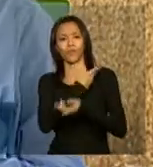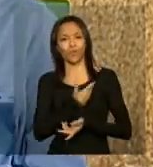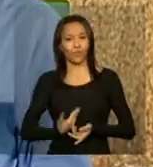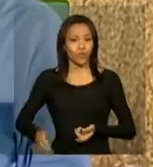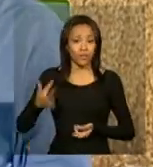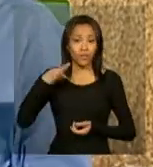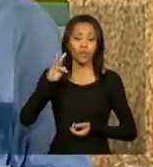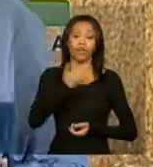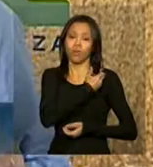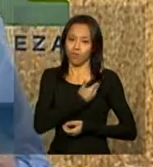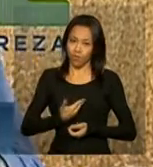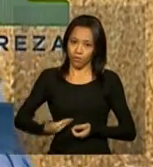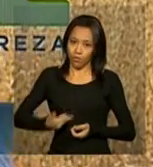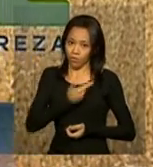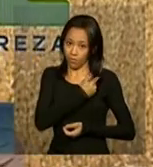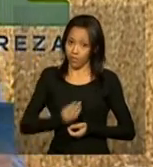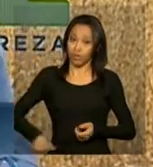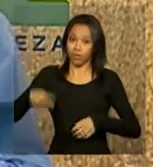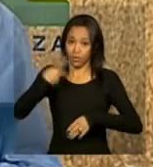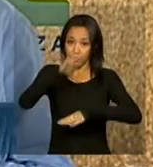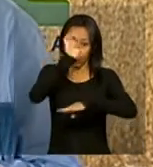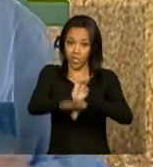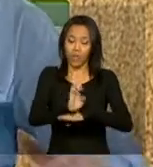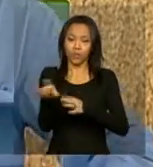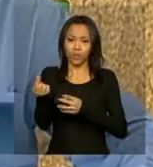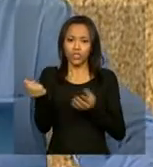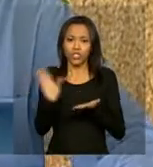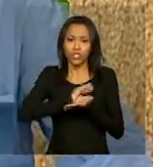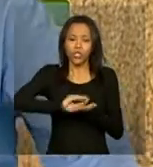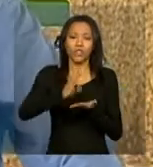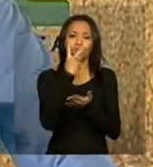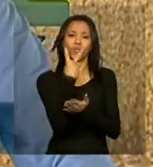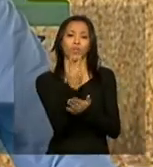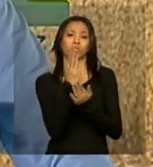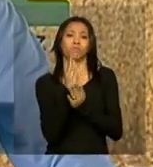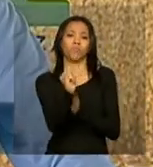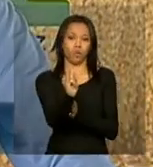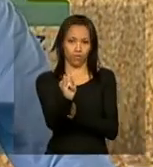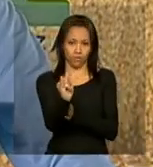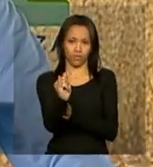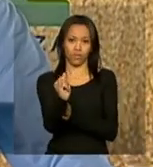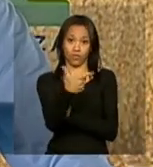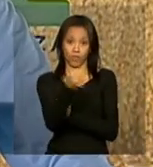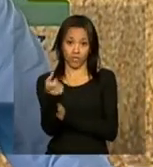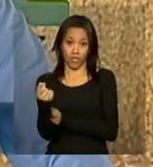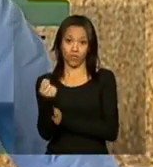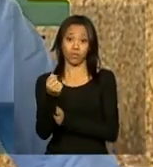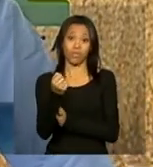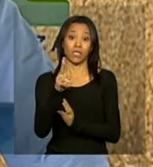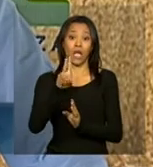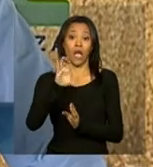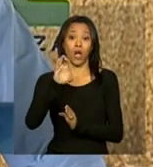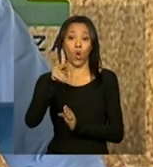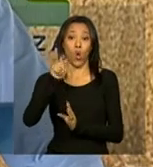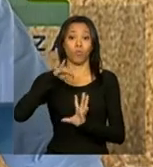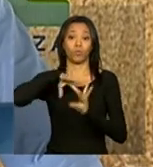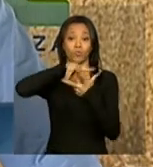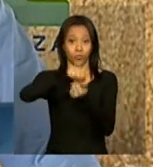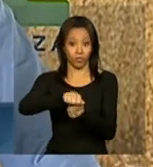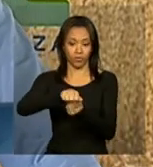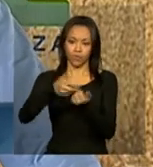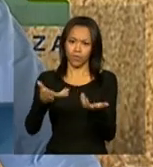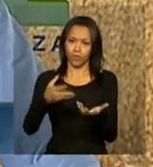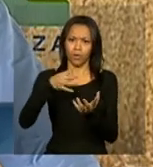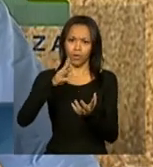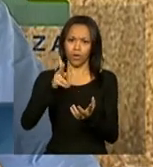governo do estado estão investindo 2 bilhões e 200 na Copa do Mundo. Copa do Mundo é um evento que